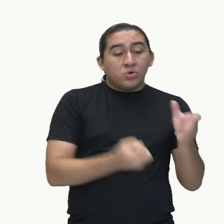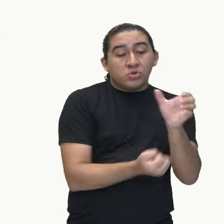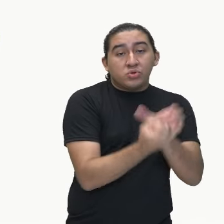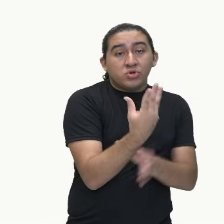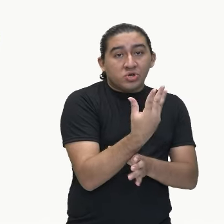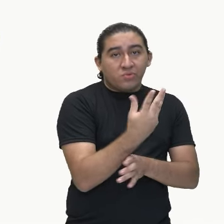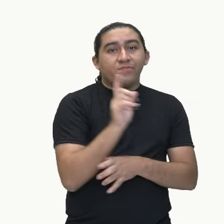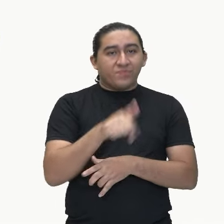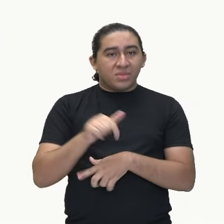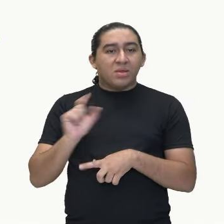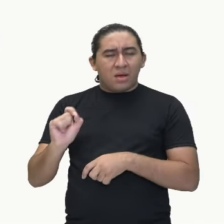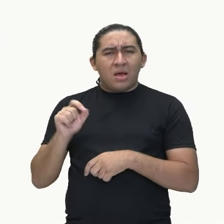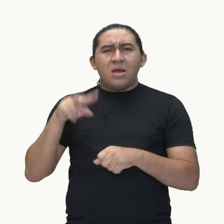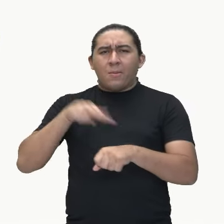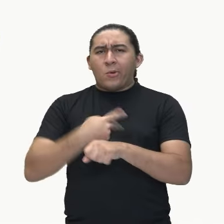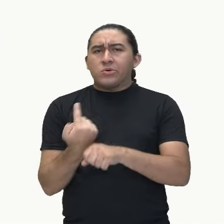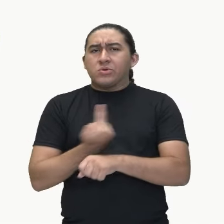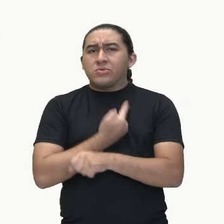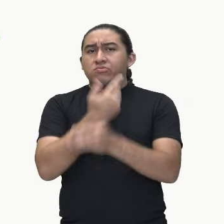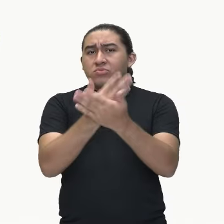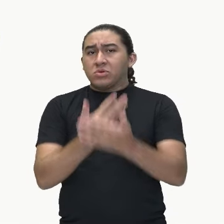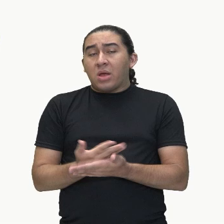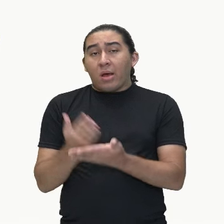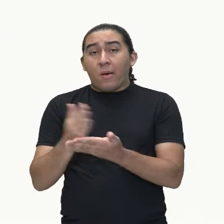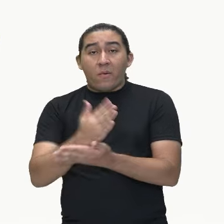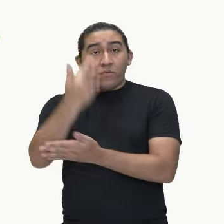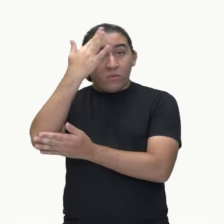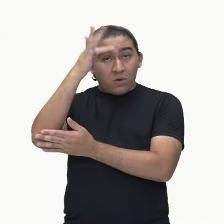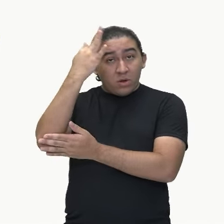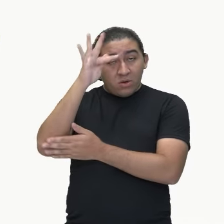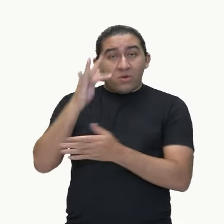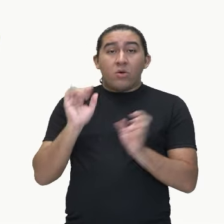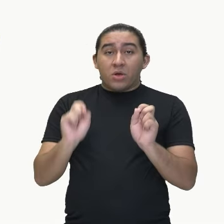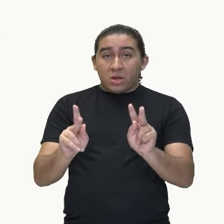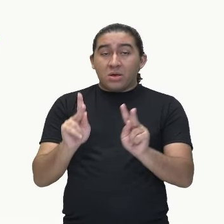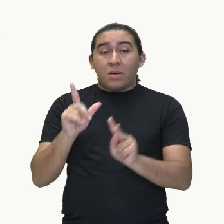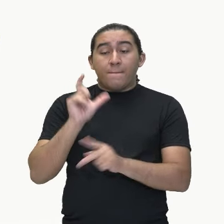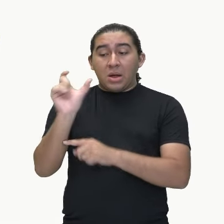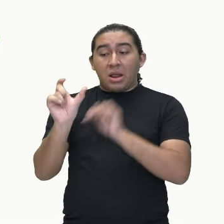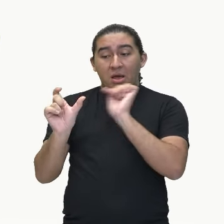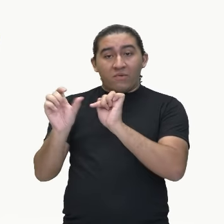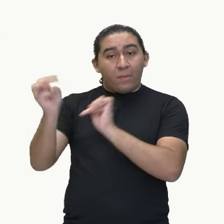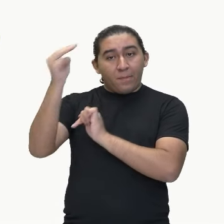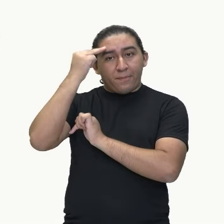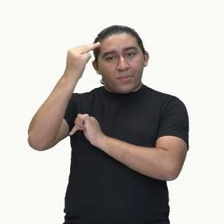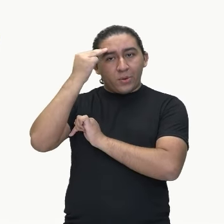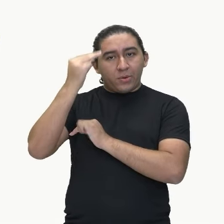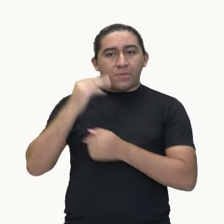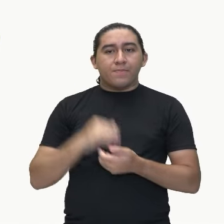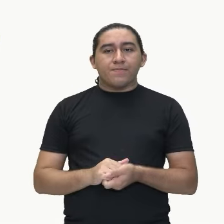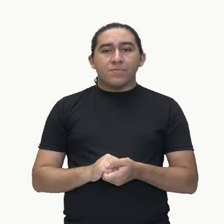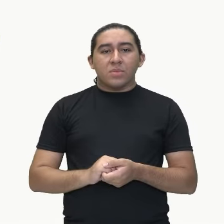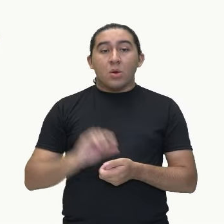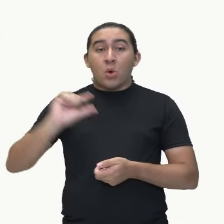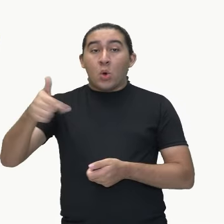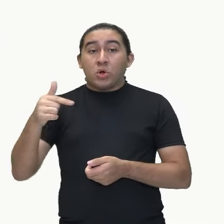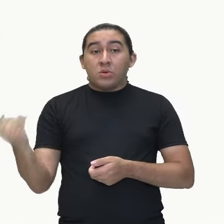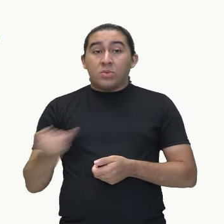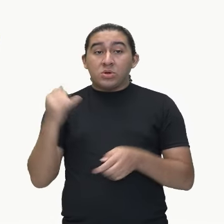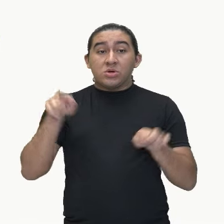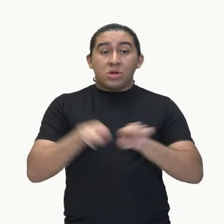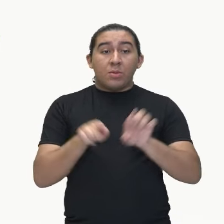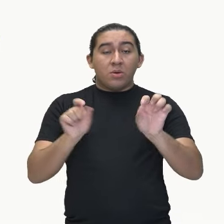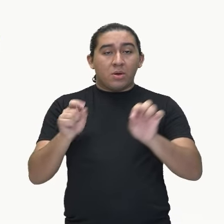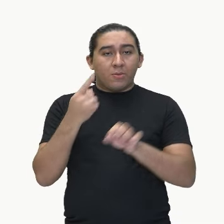Essa é a arqué, nós vamos já ver a arqué em alguns filósofos aí. Guardem bem isso daí. Outro importantinho é a questão do